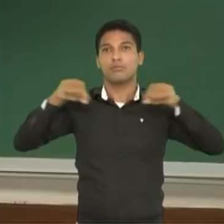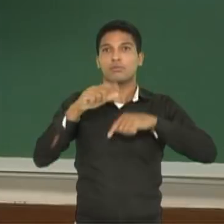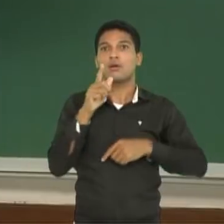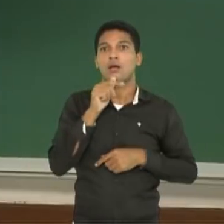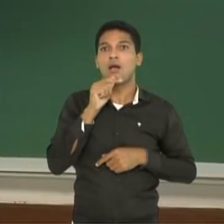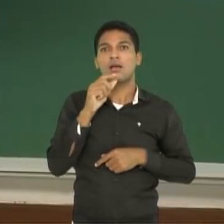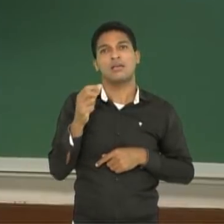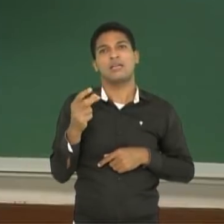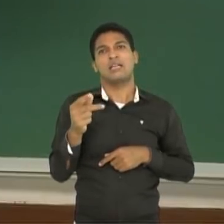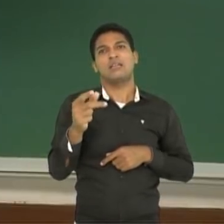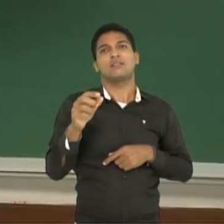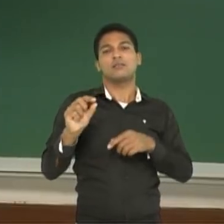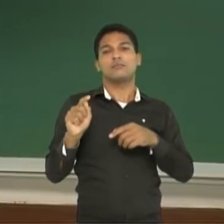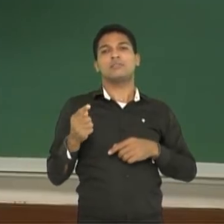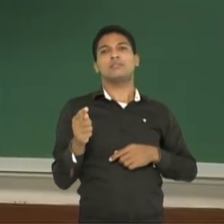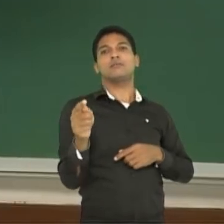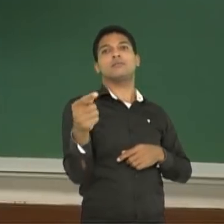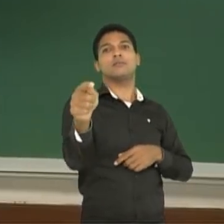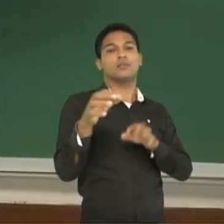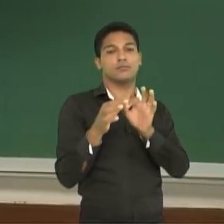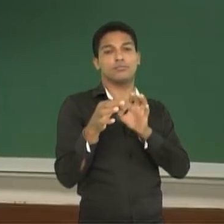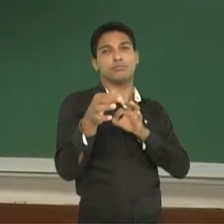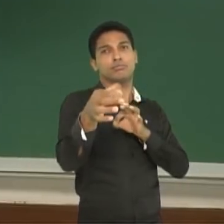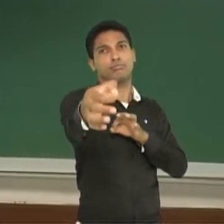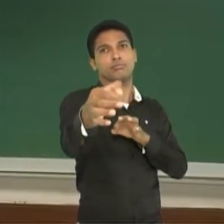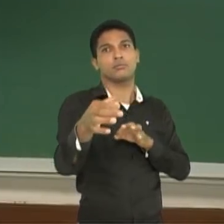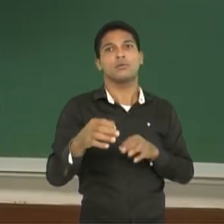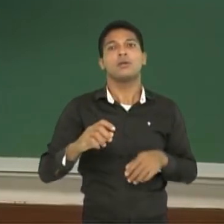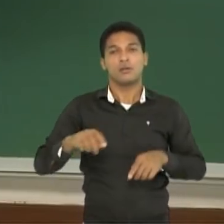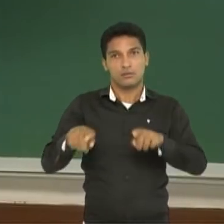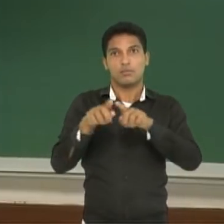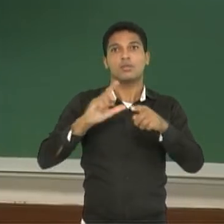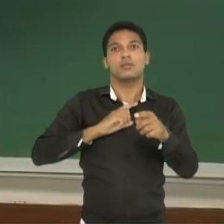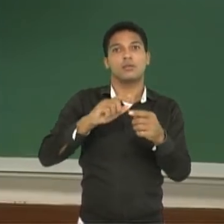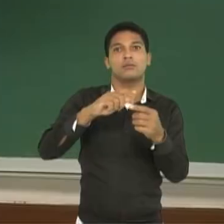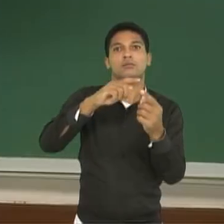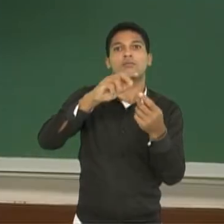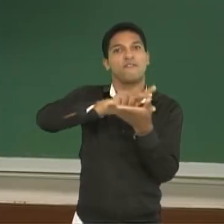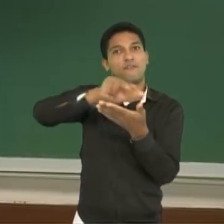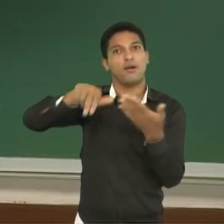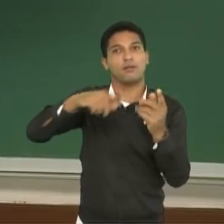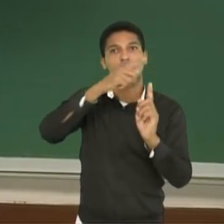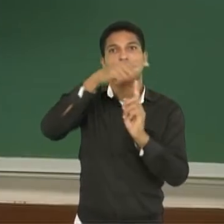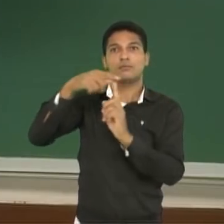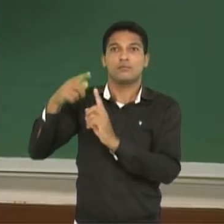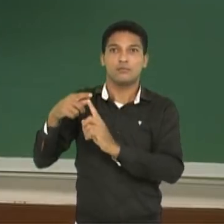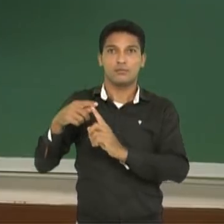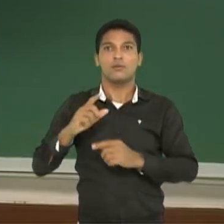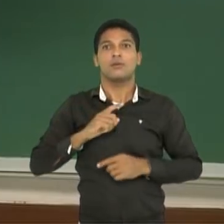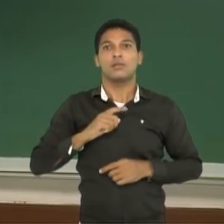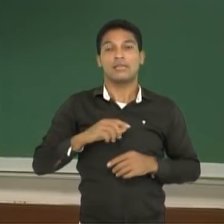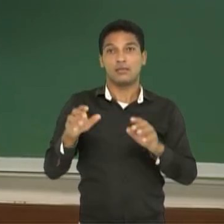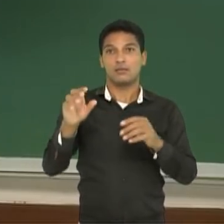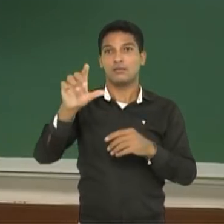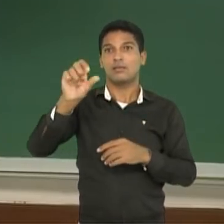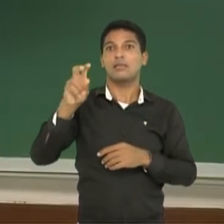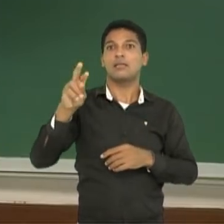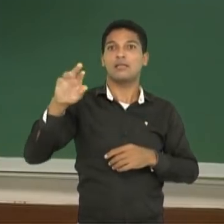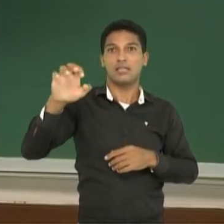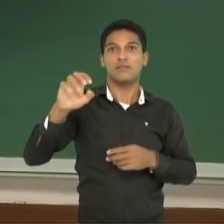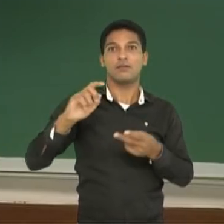o peso que ele ergueu nas duas e daí eles são classificados conforme, né, quem conseguiu erguer o maior